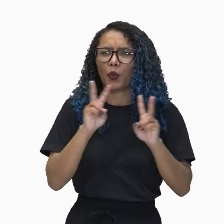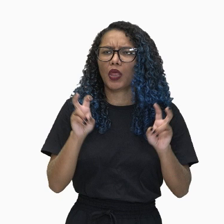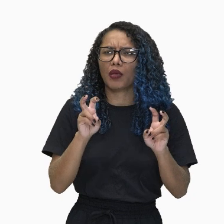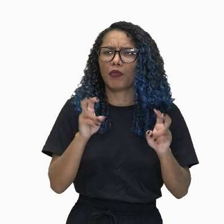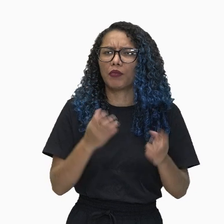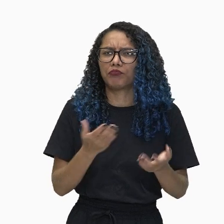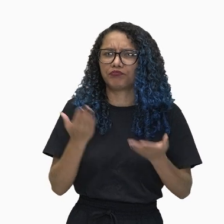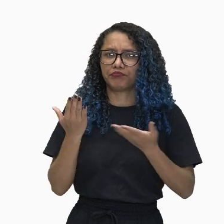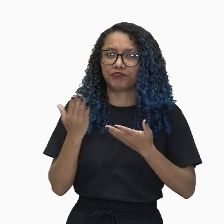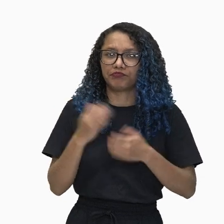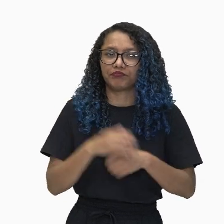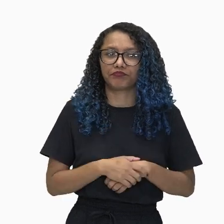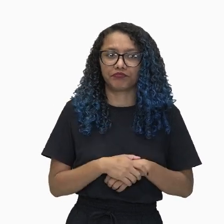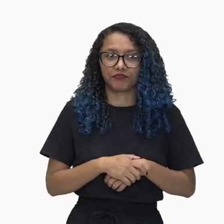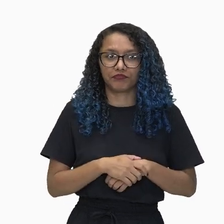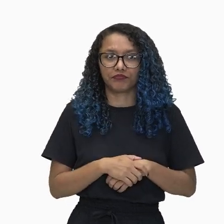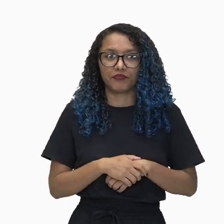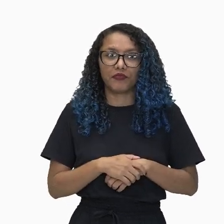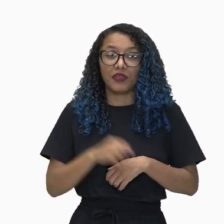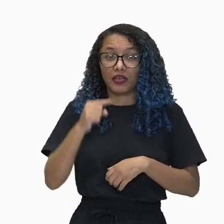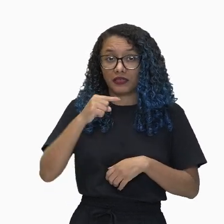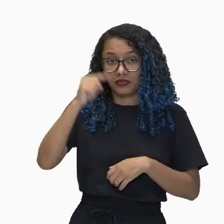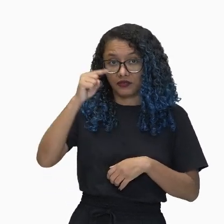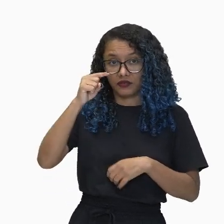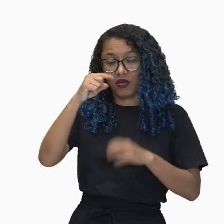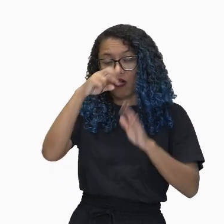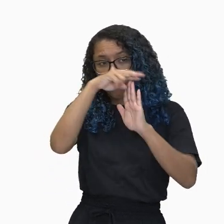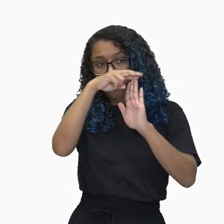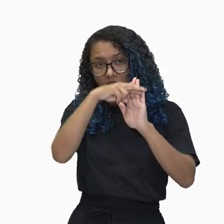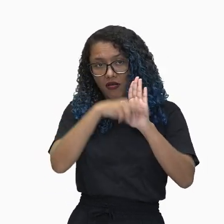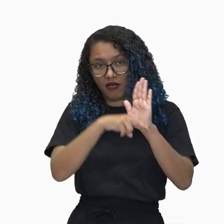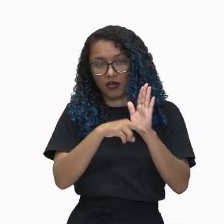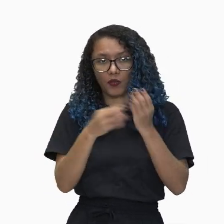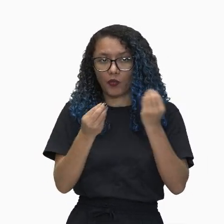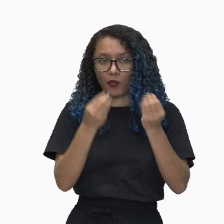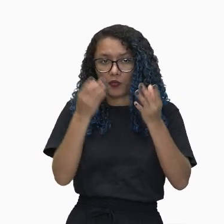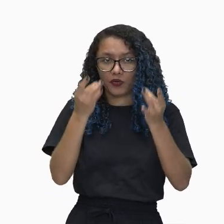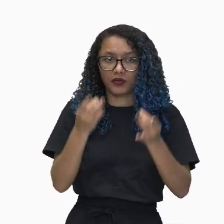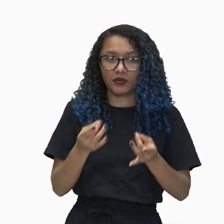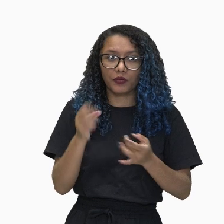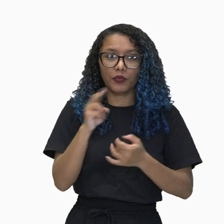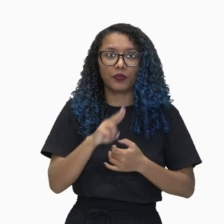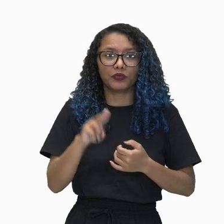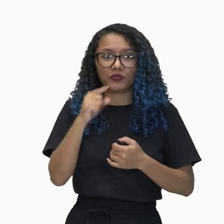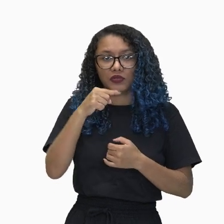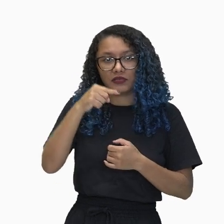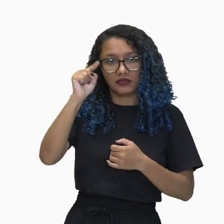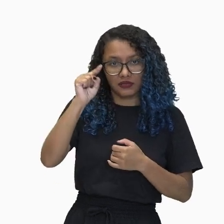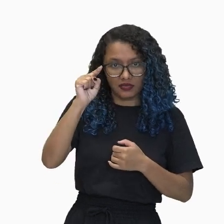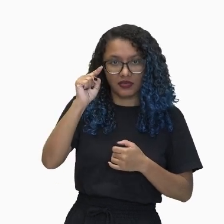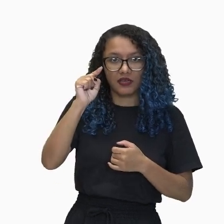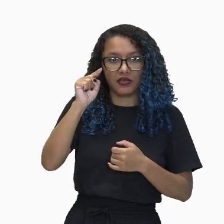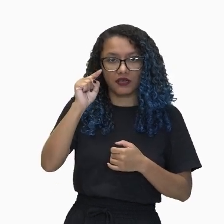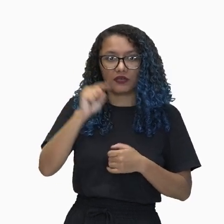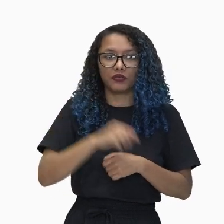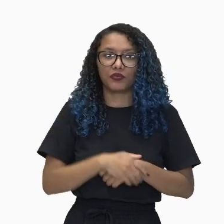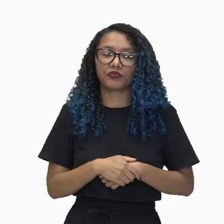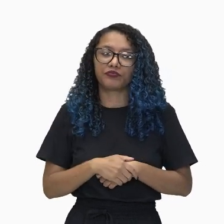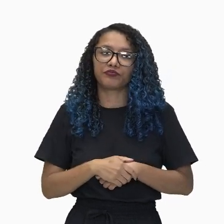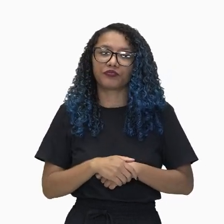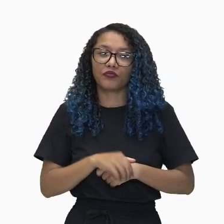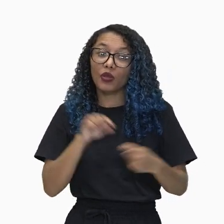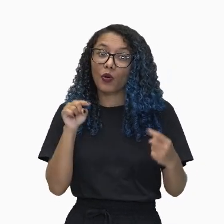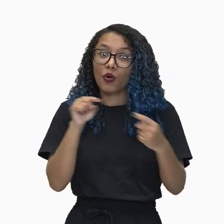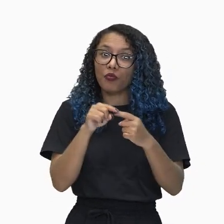conhecimento acentua reglas detalhamento uso doento gráfico segundo a sílaba